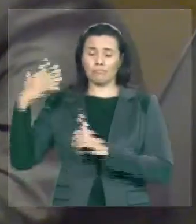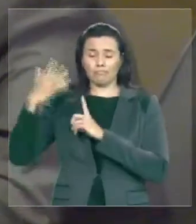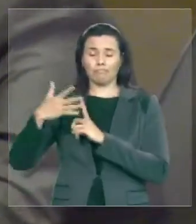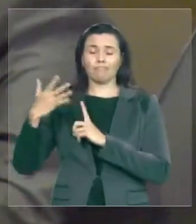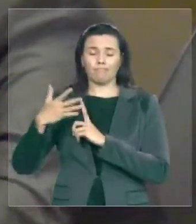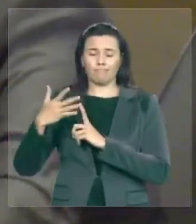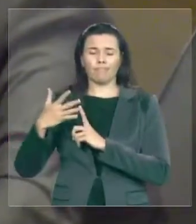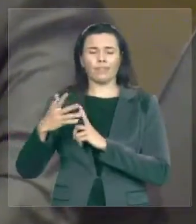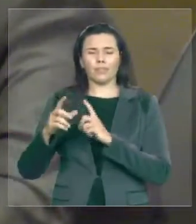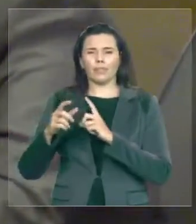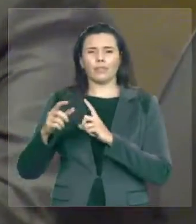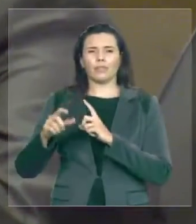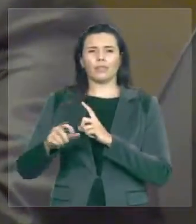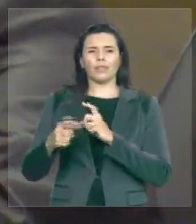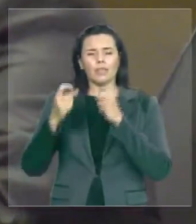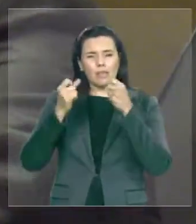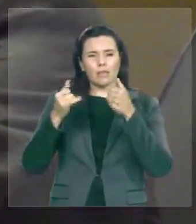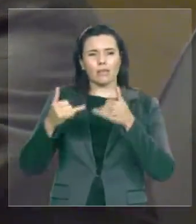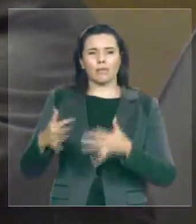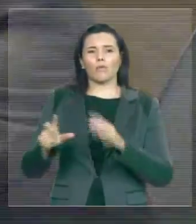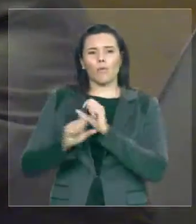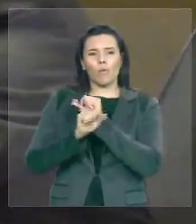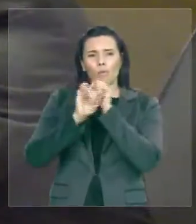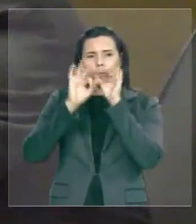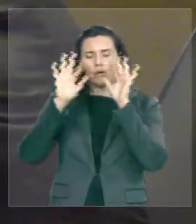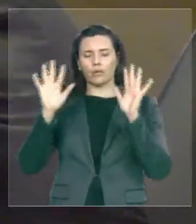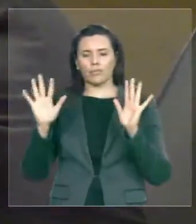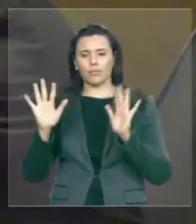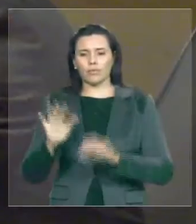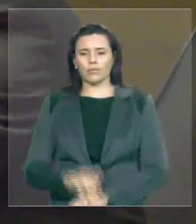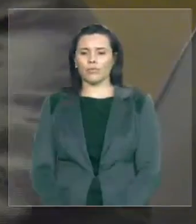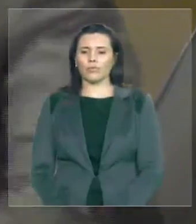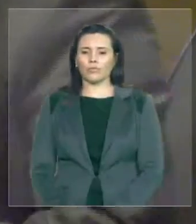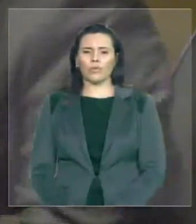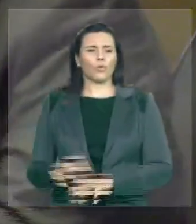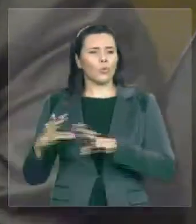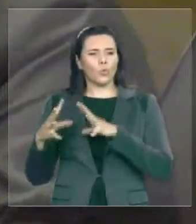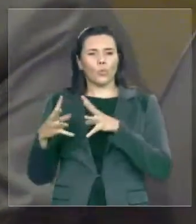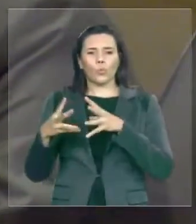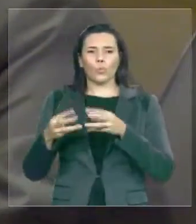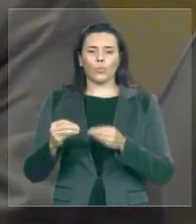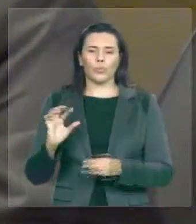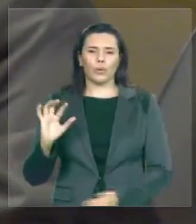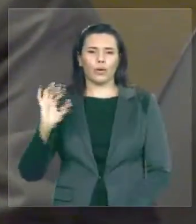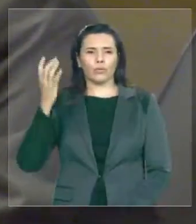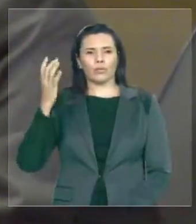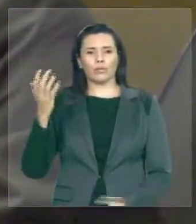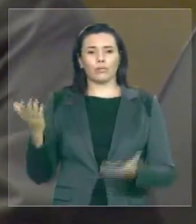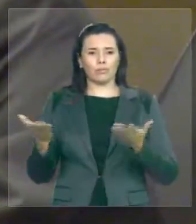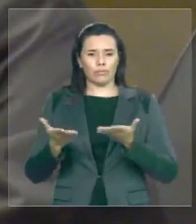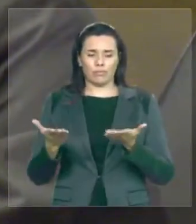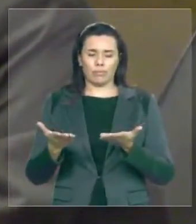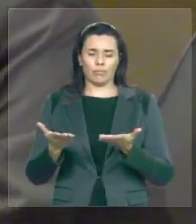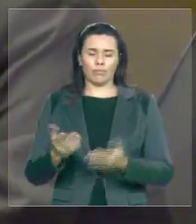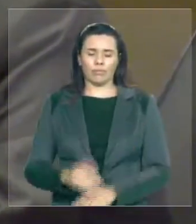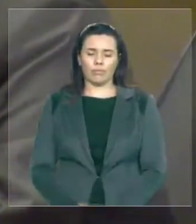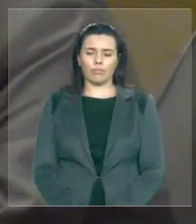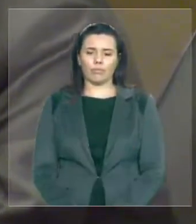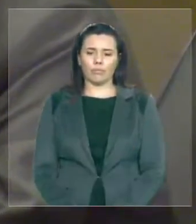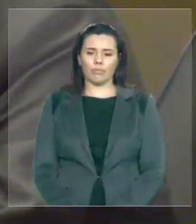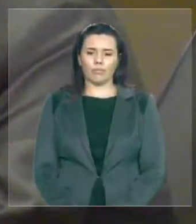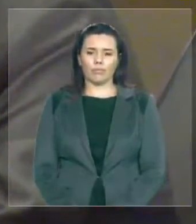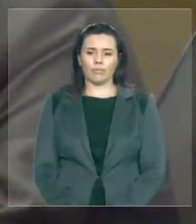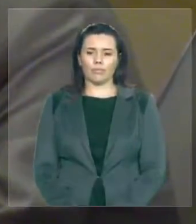do que talvez esteja acontecendo. Por que